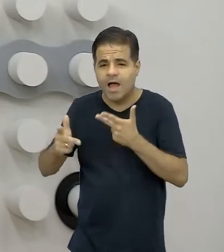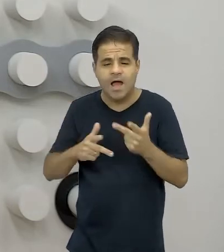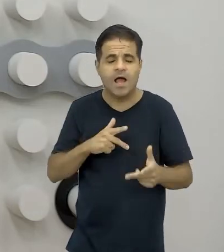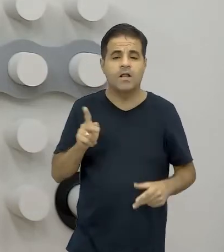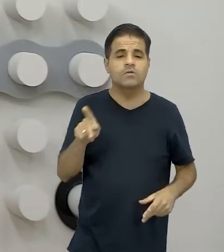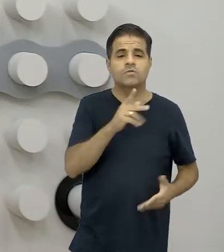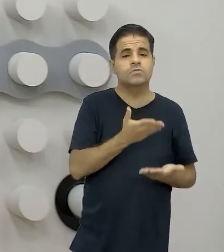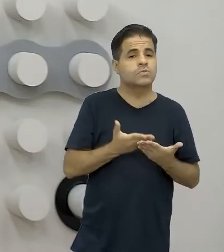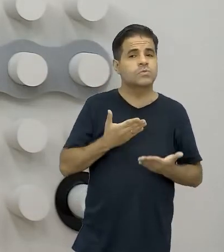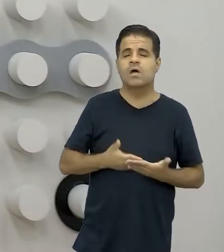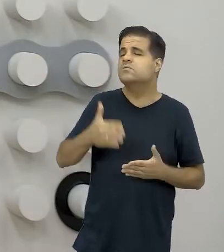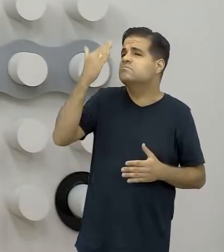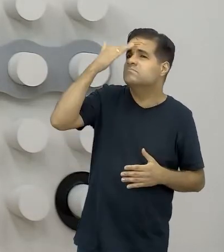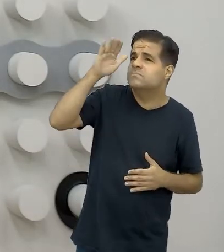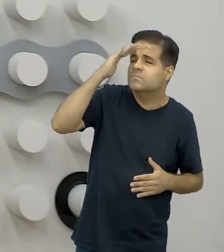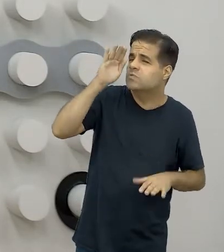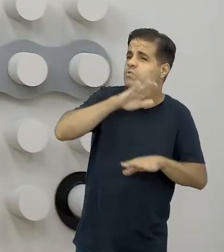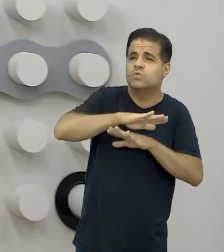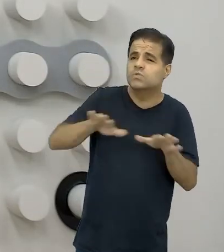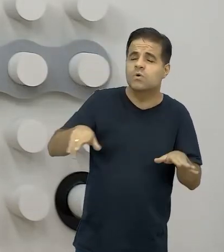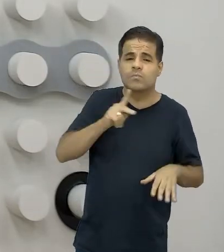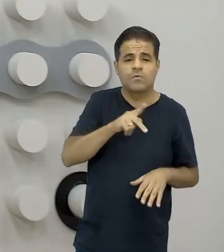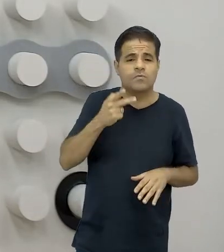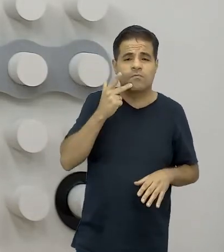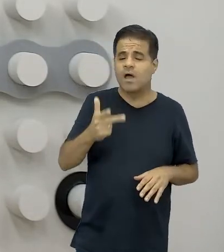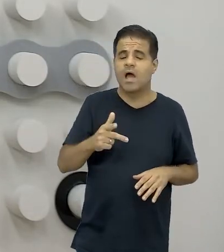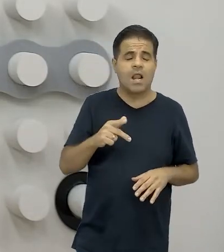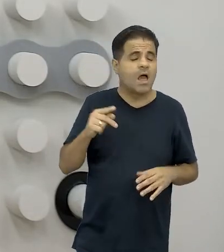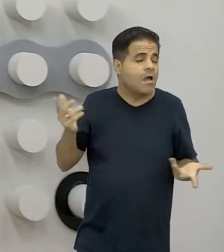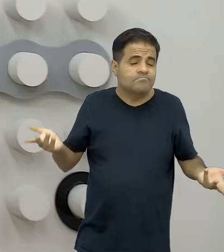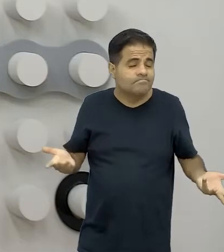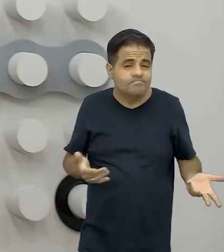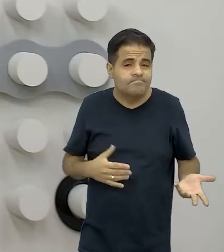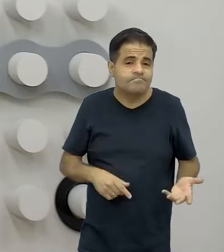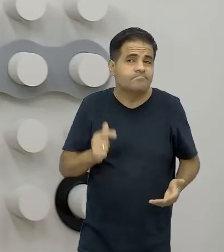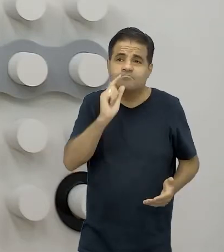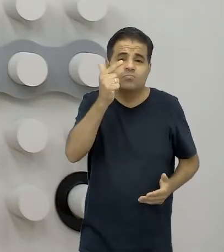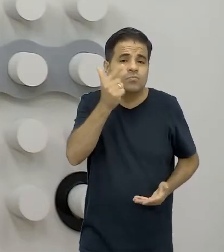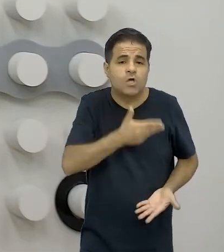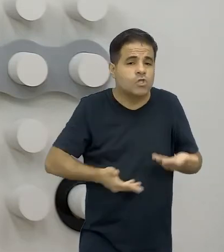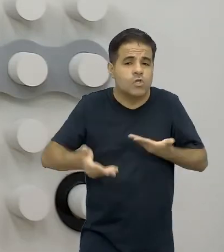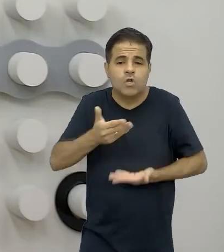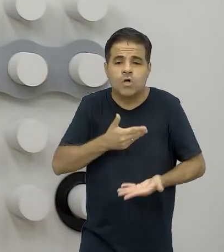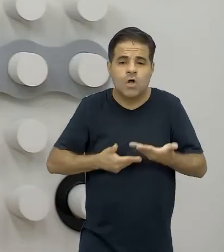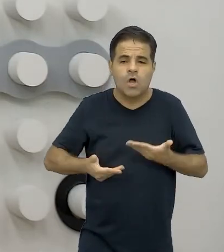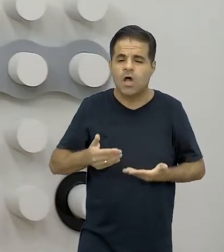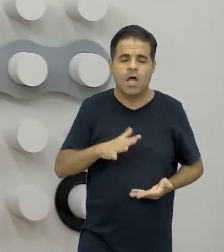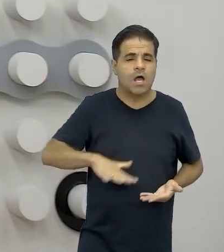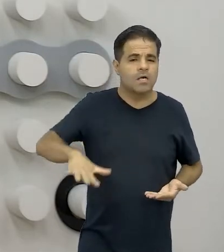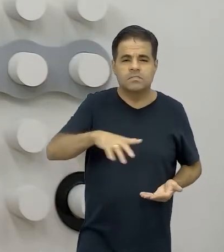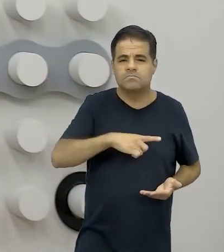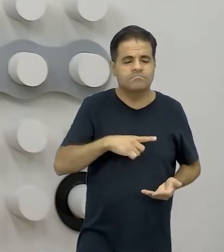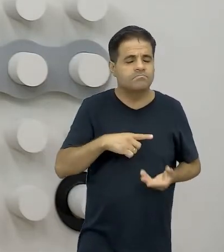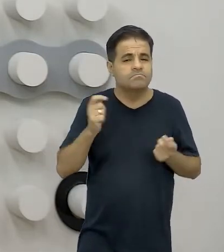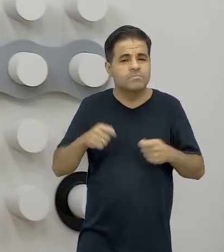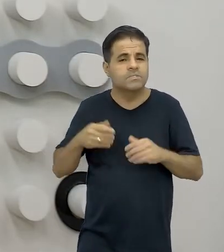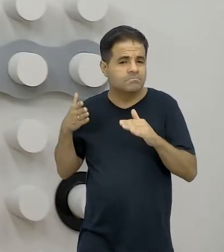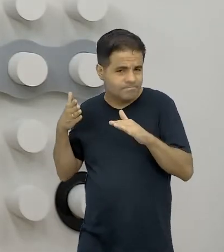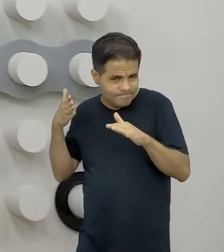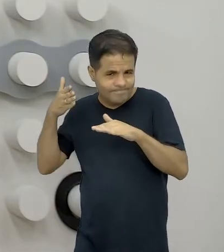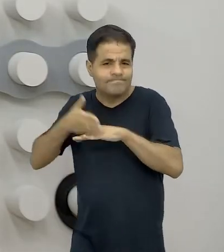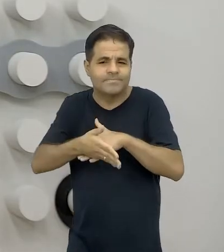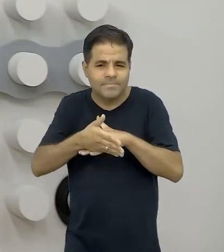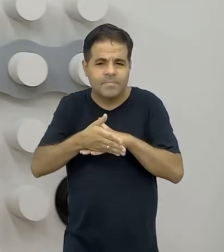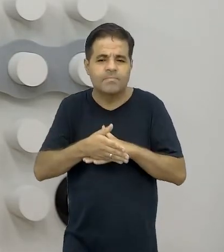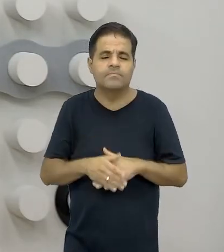e o estudante só entende que o professor fala, né? Ele mesmo ele não tem muito clima, muito ambiente para